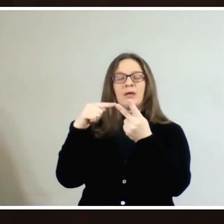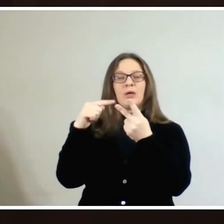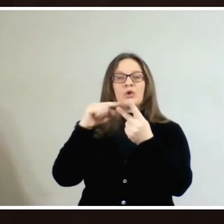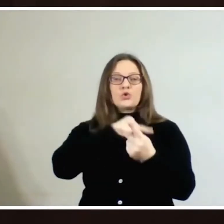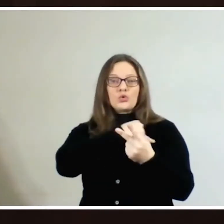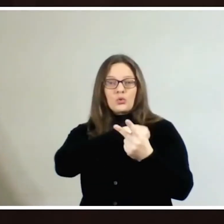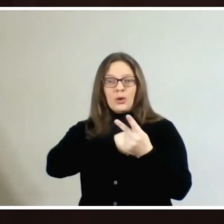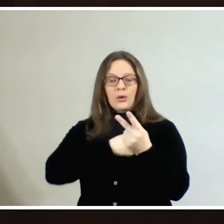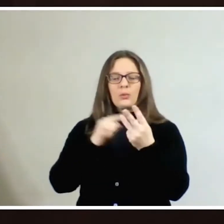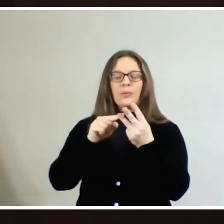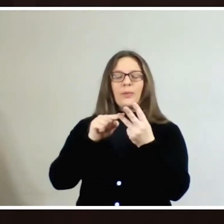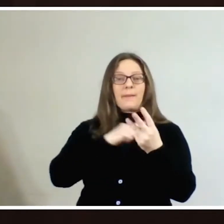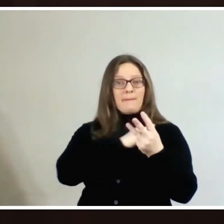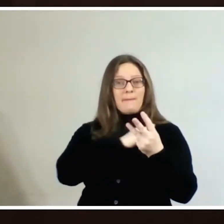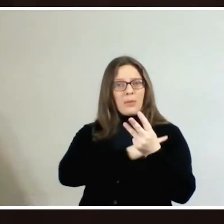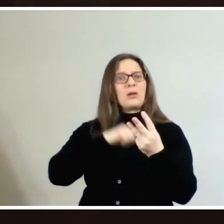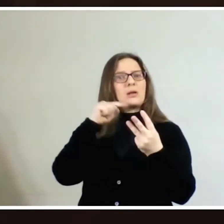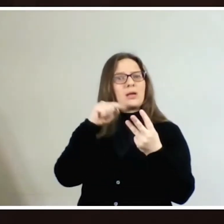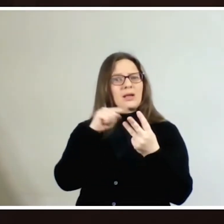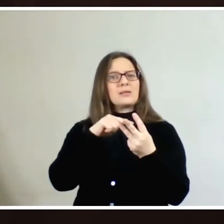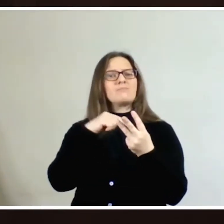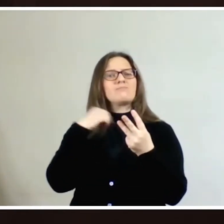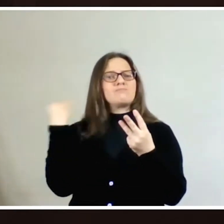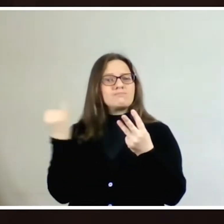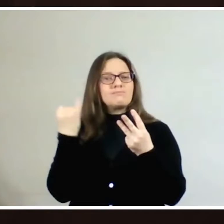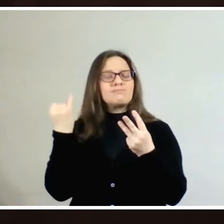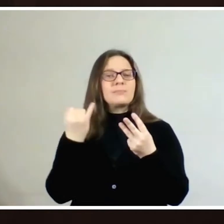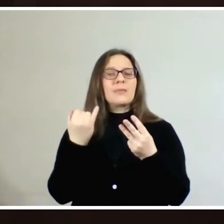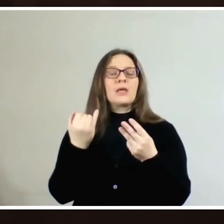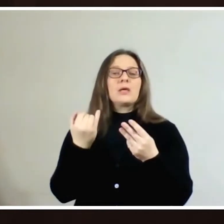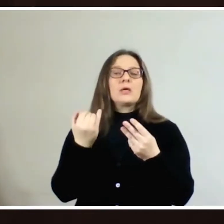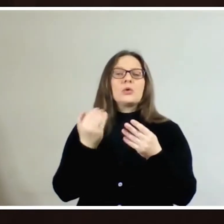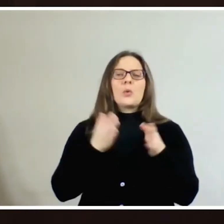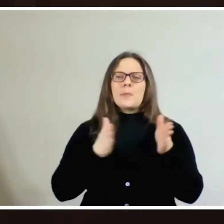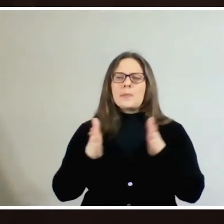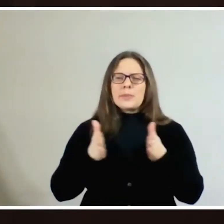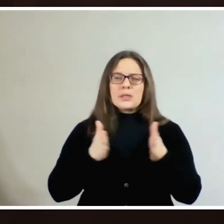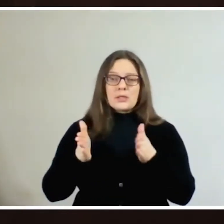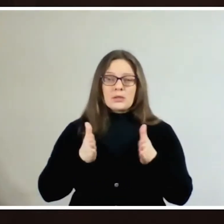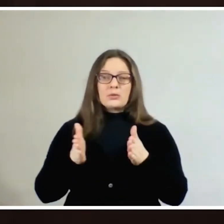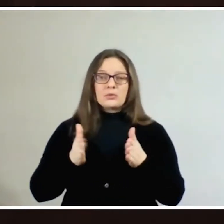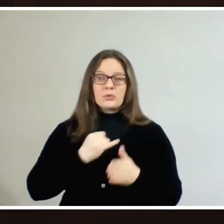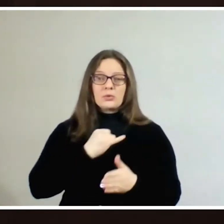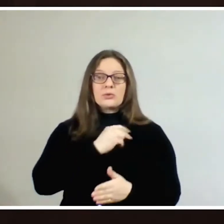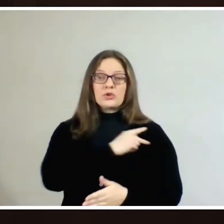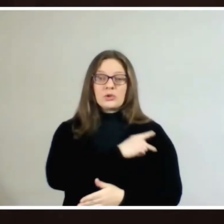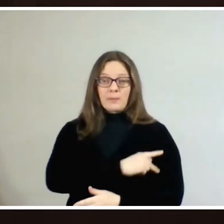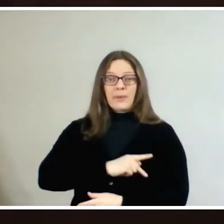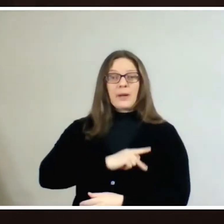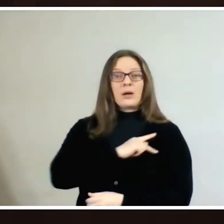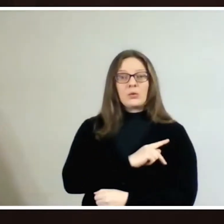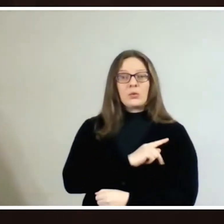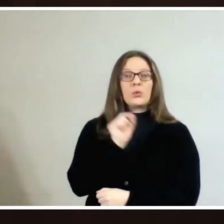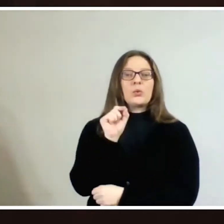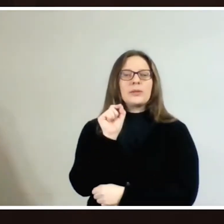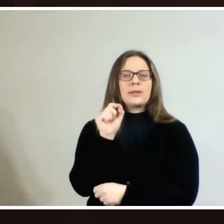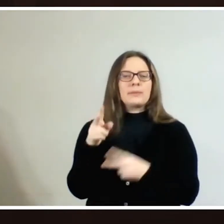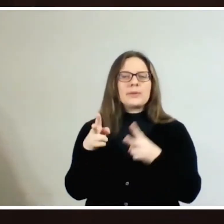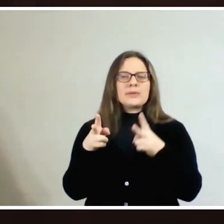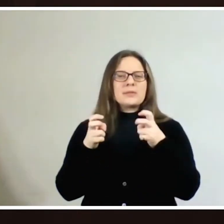apóstolos. Todavia, já na época de Paulo, né, nós vimos que os judaizantes